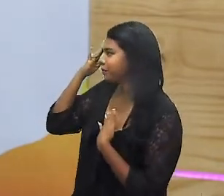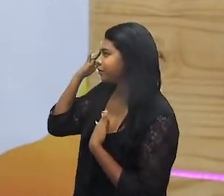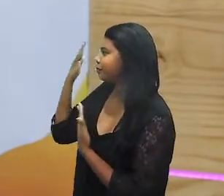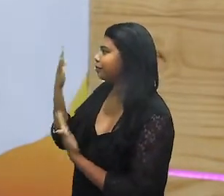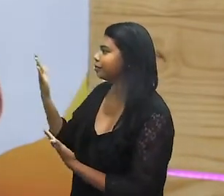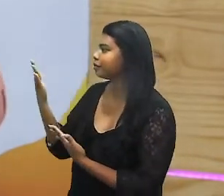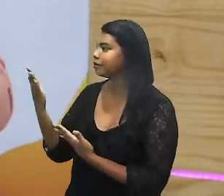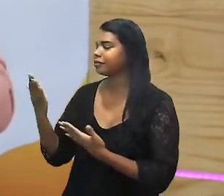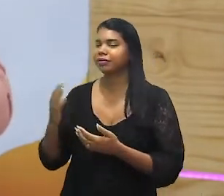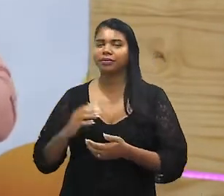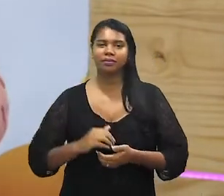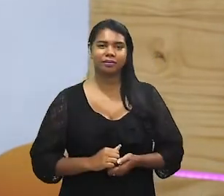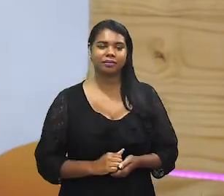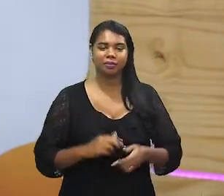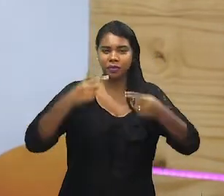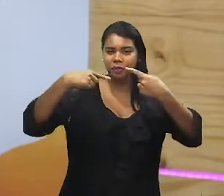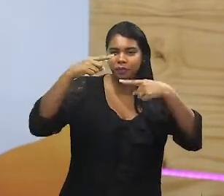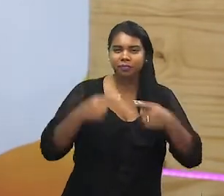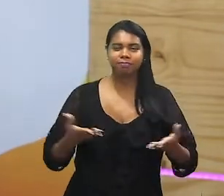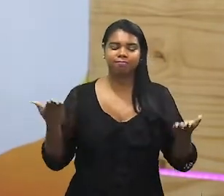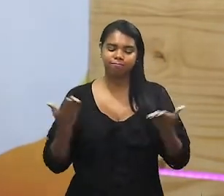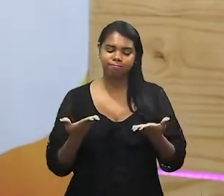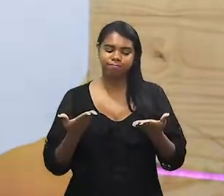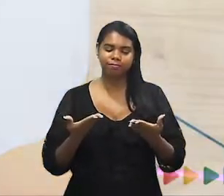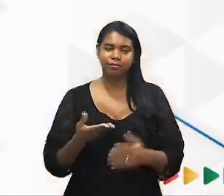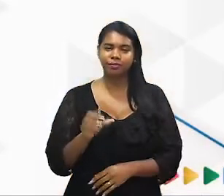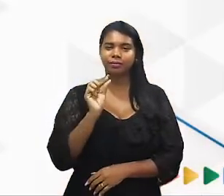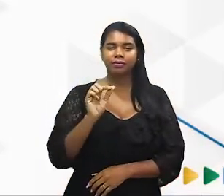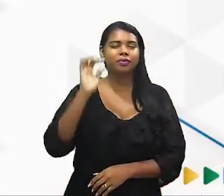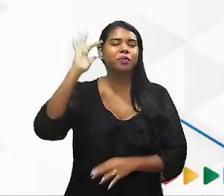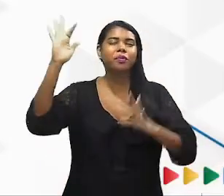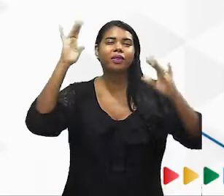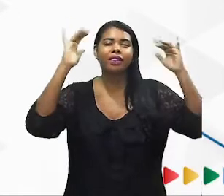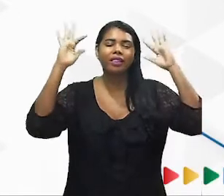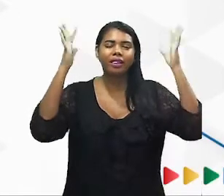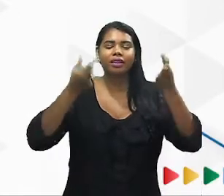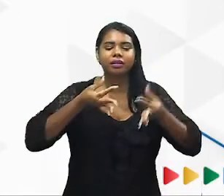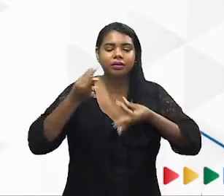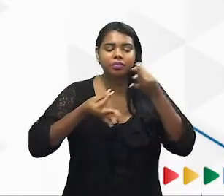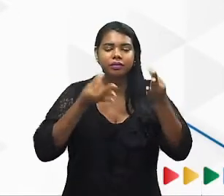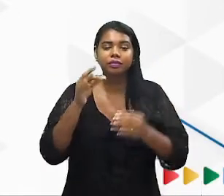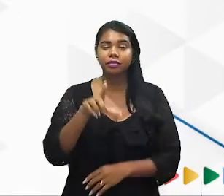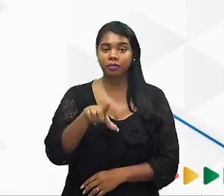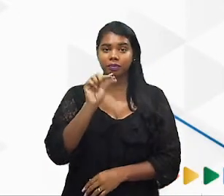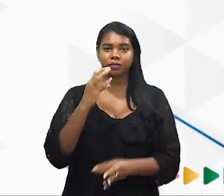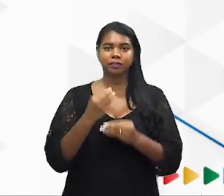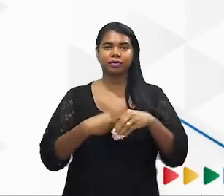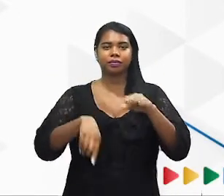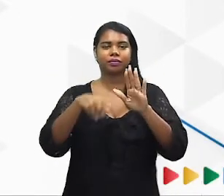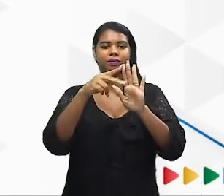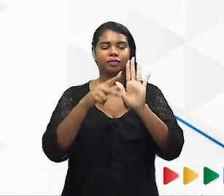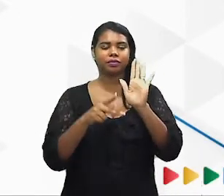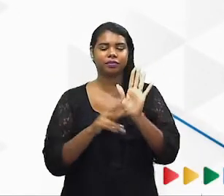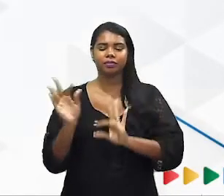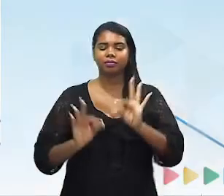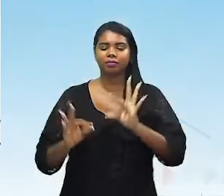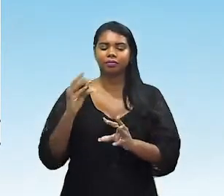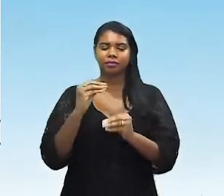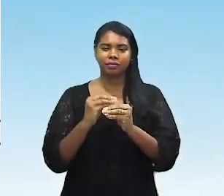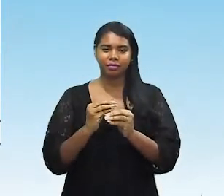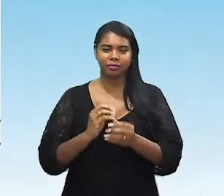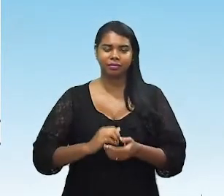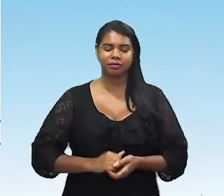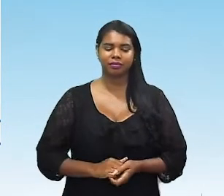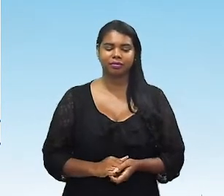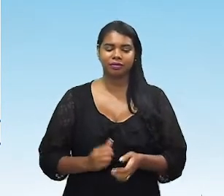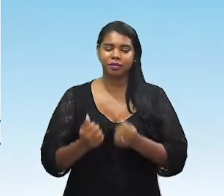gente vai discutir hoje justamente sonhos, critérios de escolha e planejamento. Né?